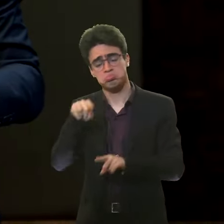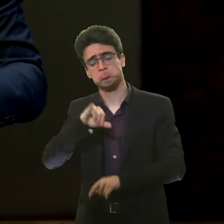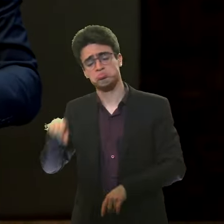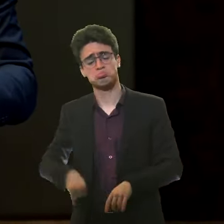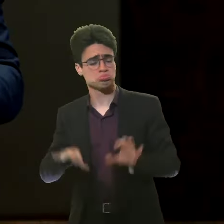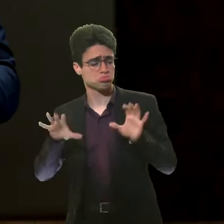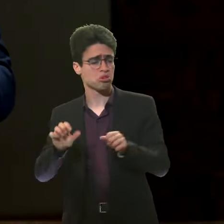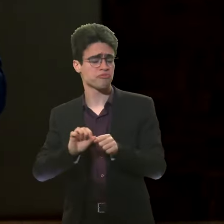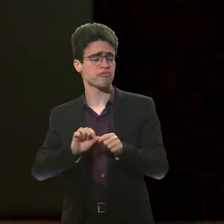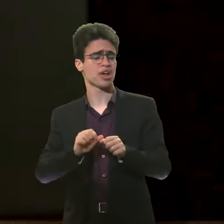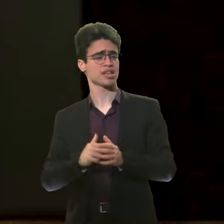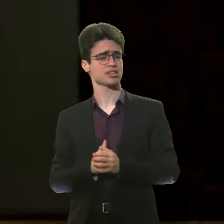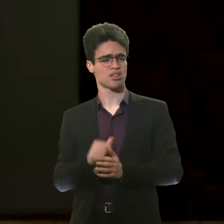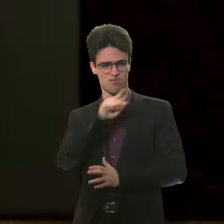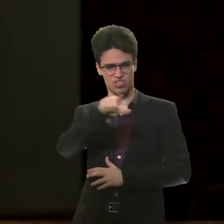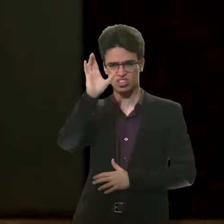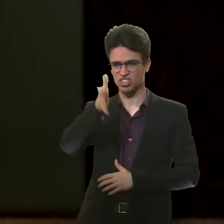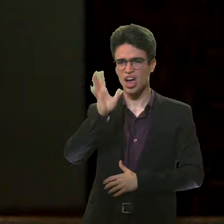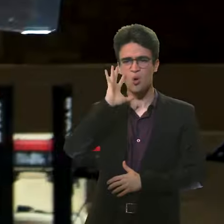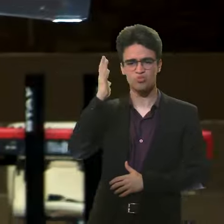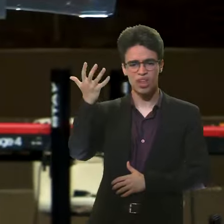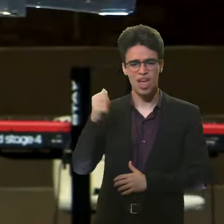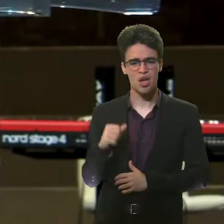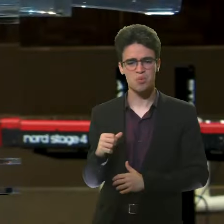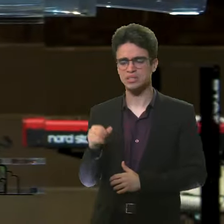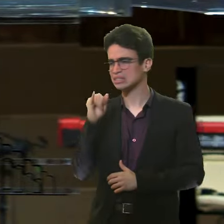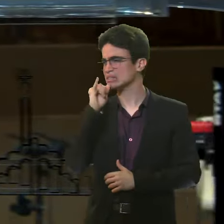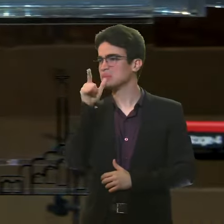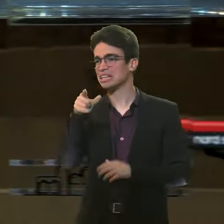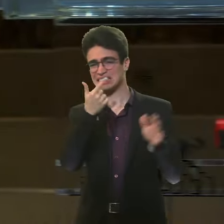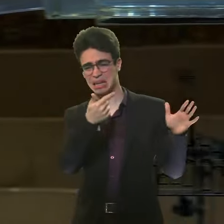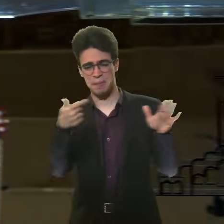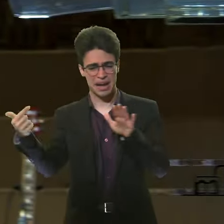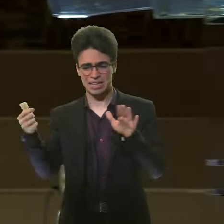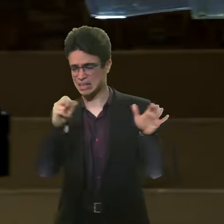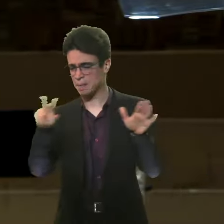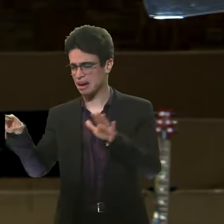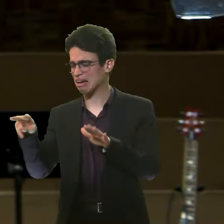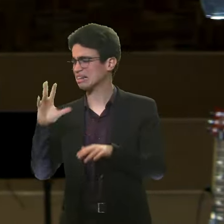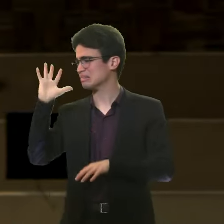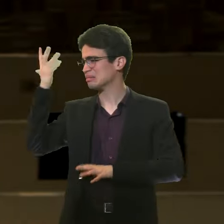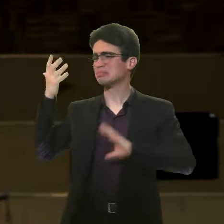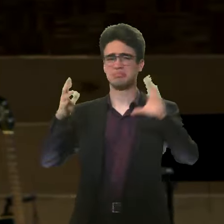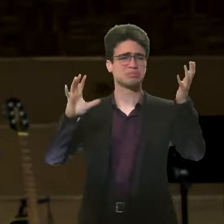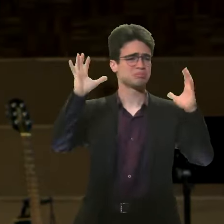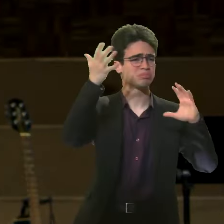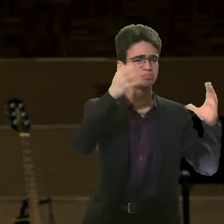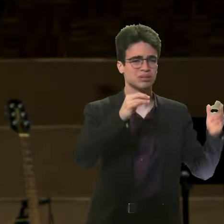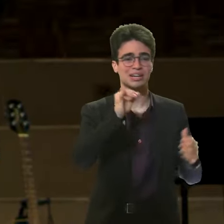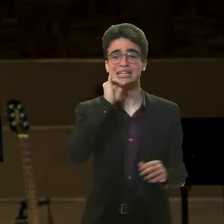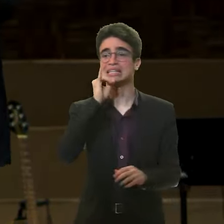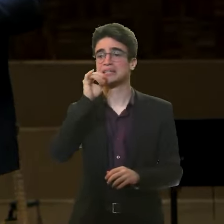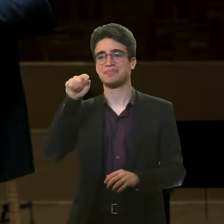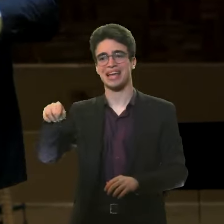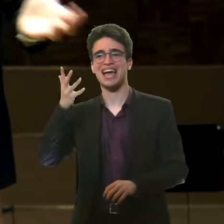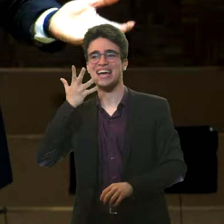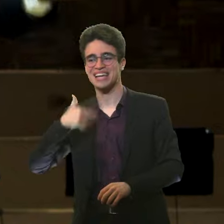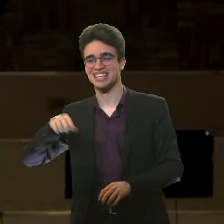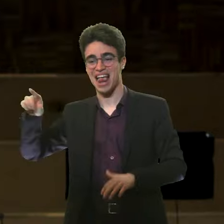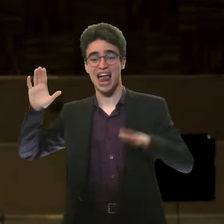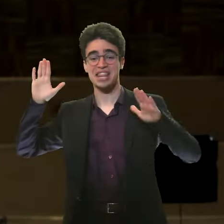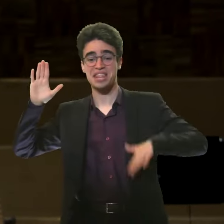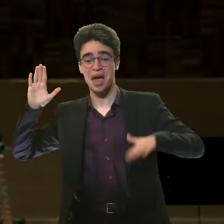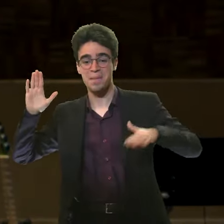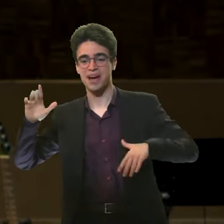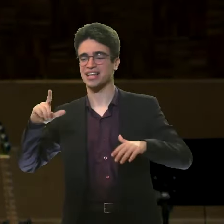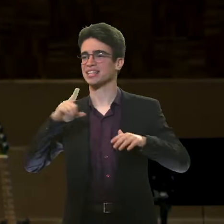com você? Sabe aqueles dias, aquela semana que vem uma coisa atrás da outra? Sabe quando criança está na praia e daí vem uma